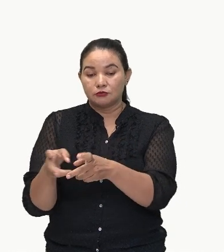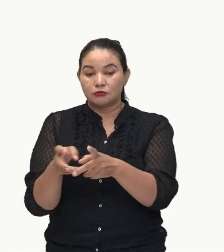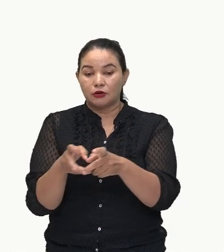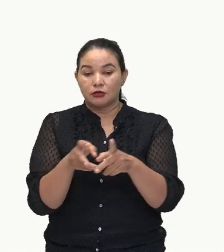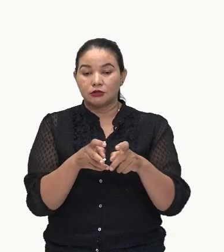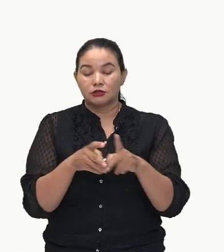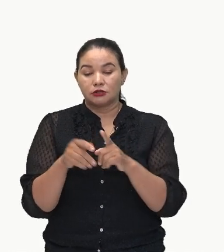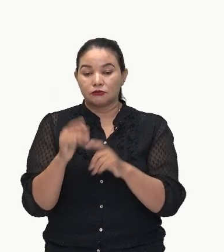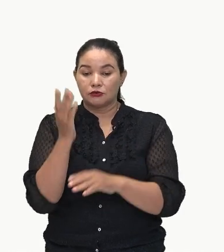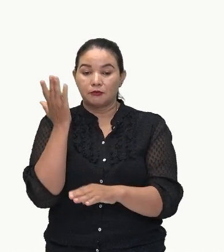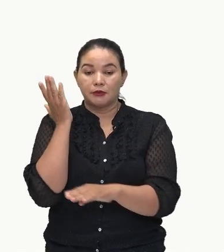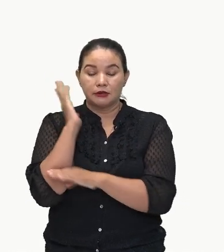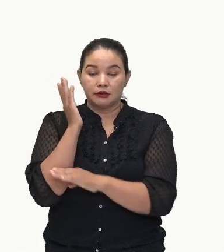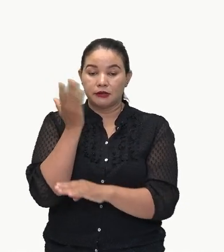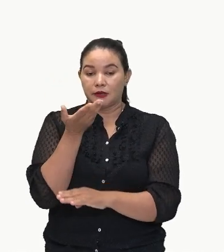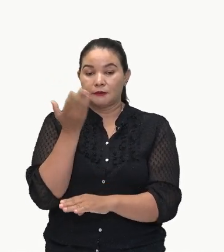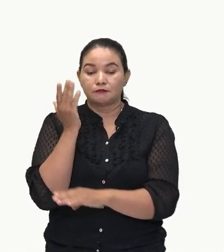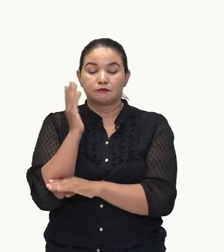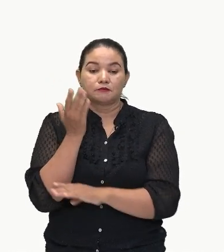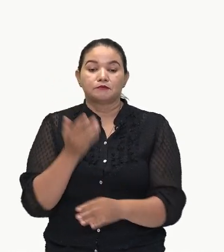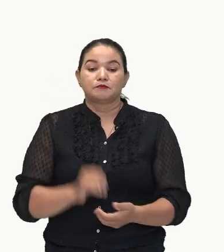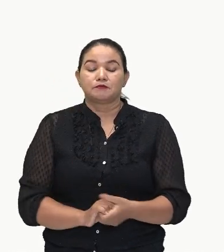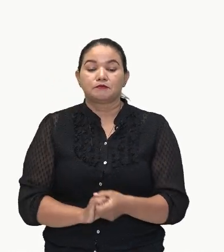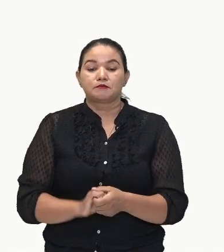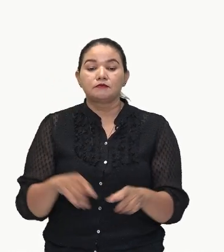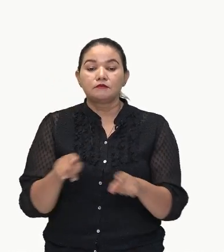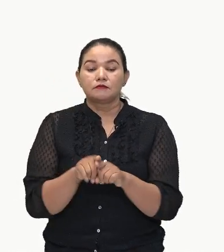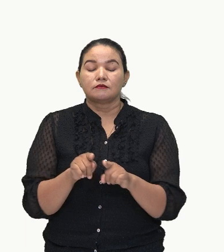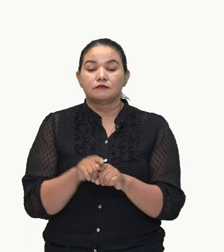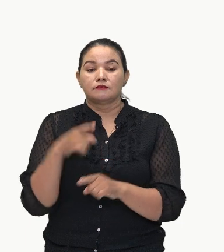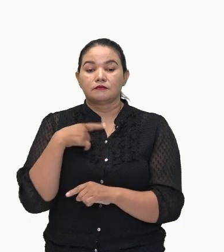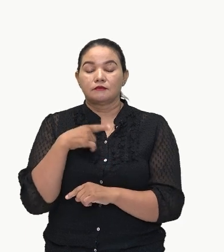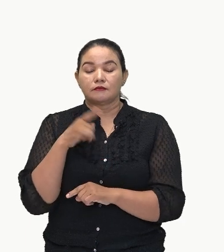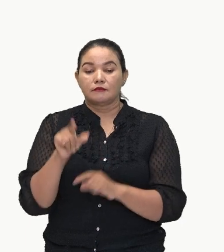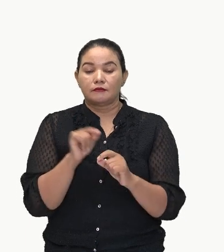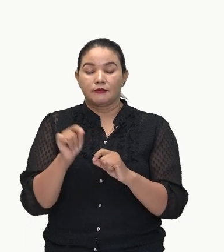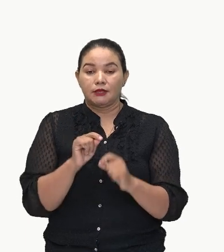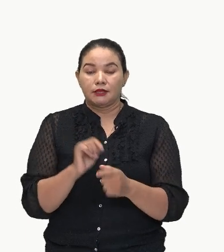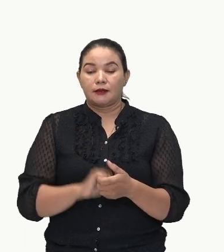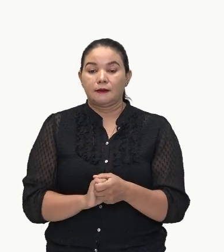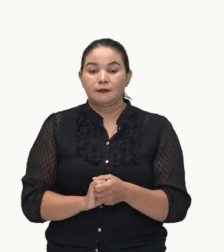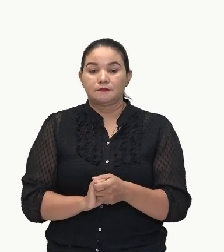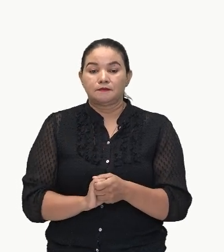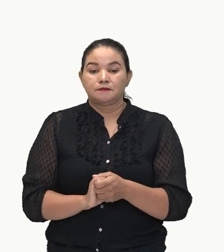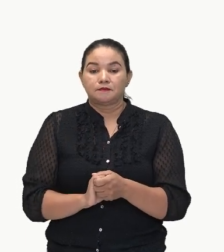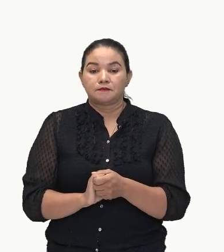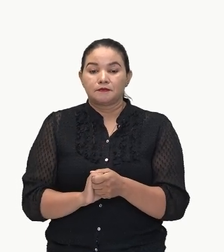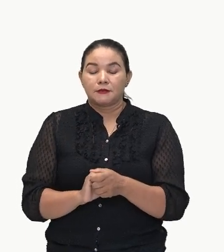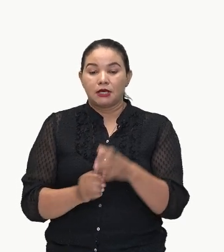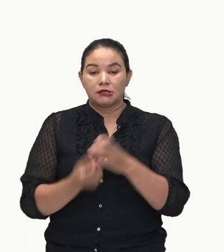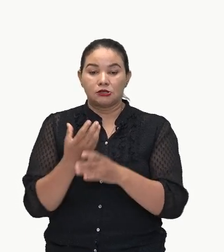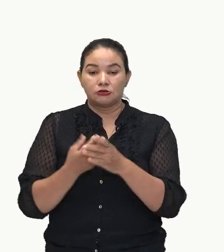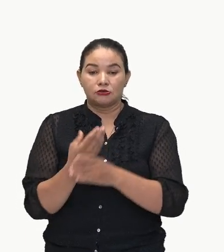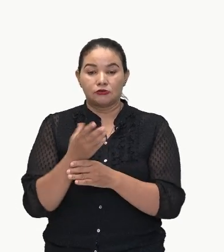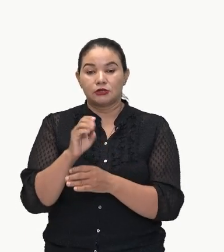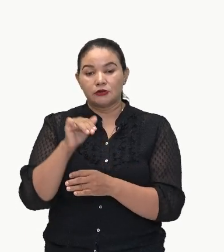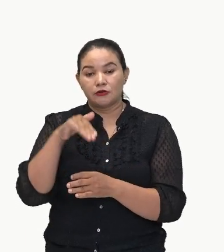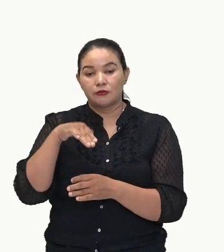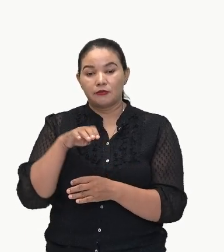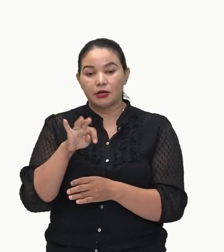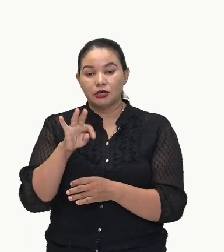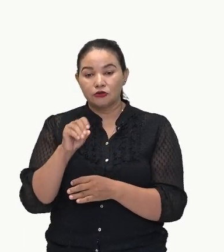da madeira. E ainda a gente verifica que A produção de cimento, bebidas e